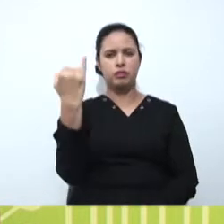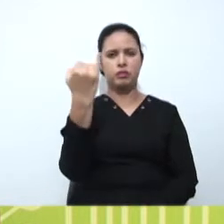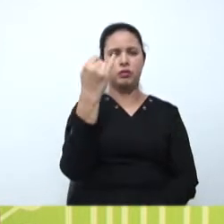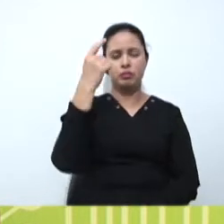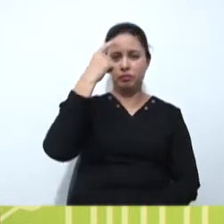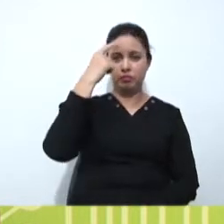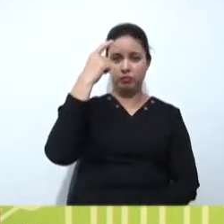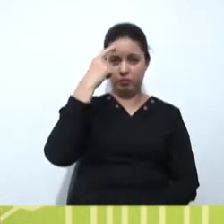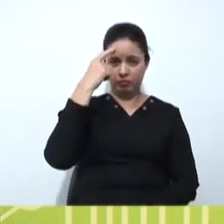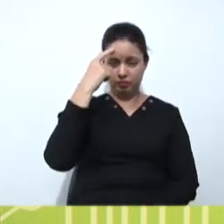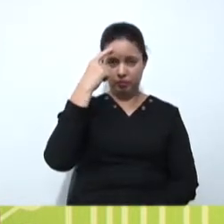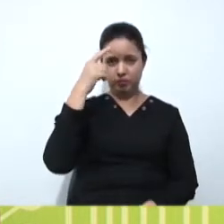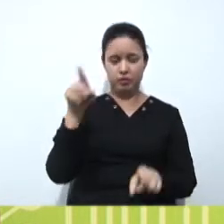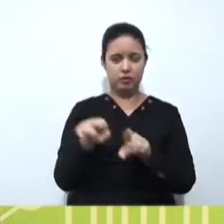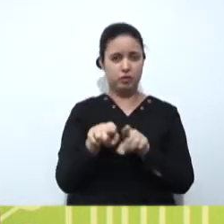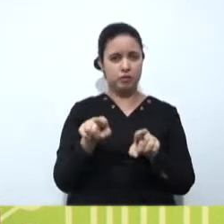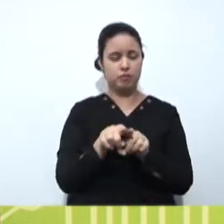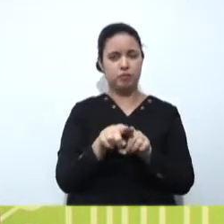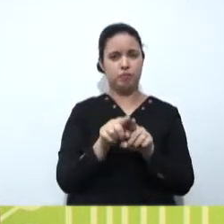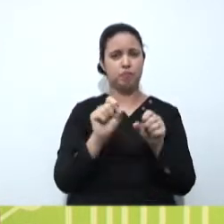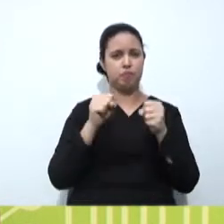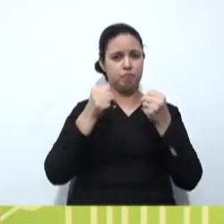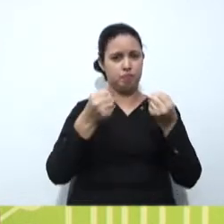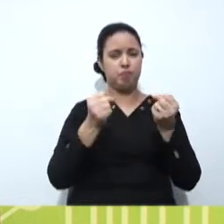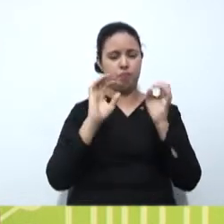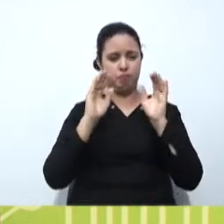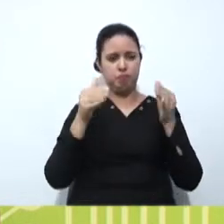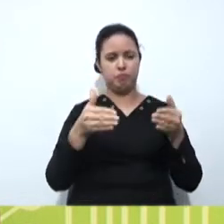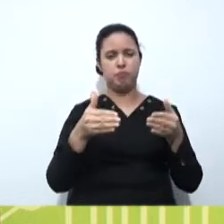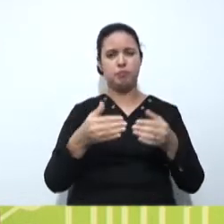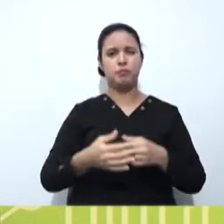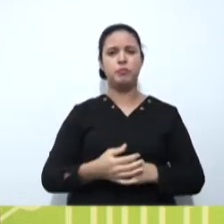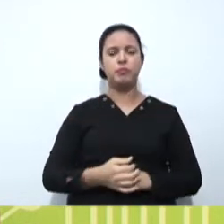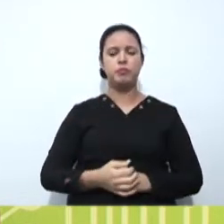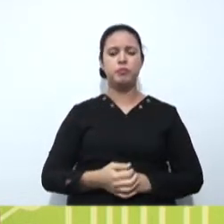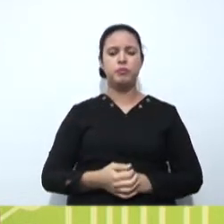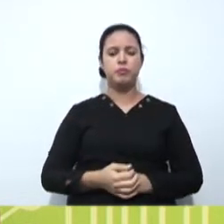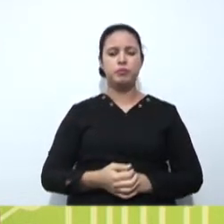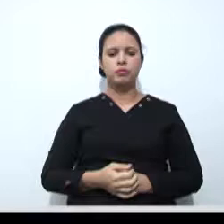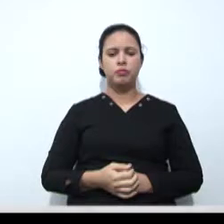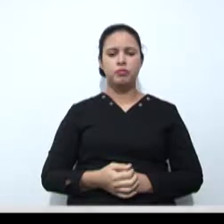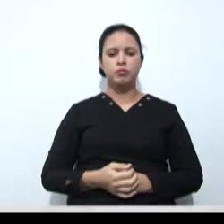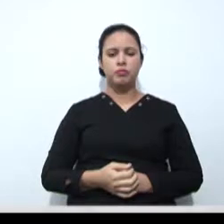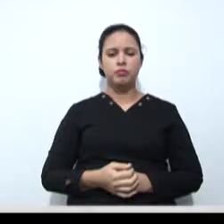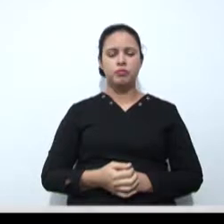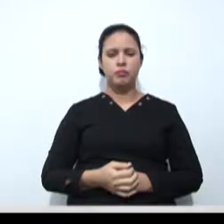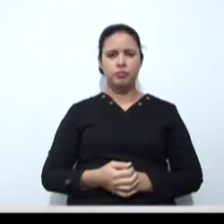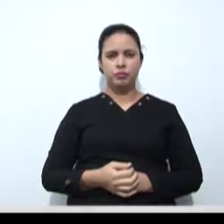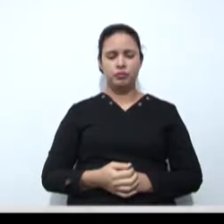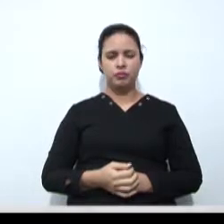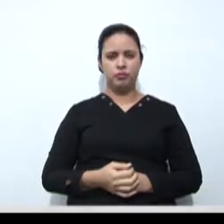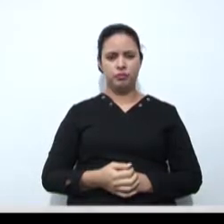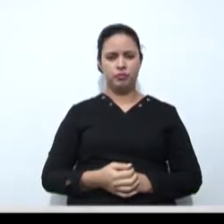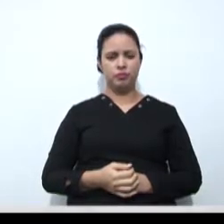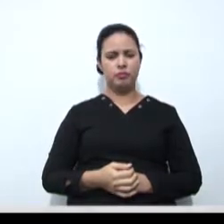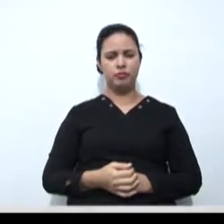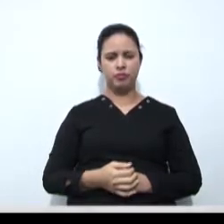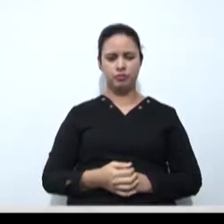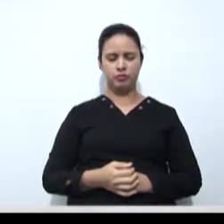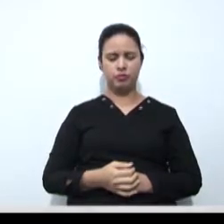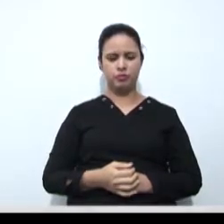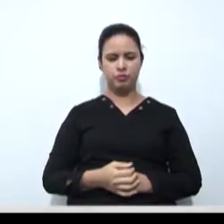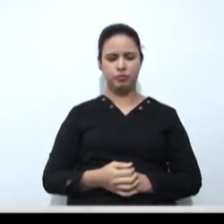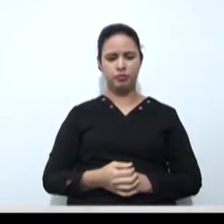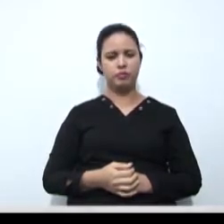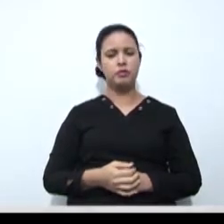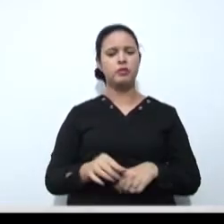pensar sobre isso e agir nesse sentido. Continuamos aqui então, nós tratamos na primeira aula os tipos